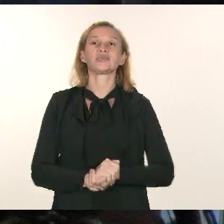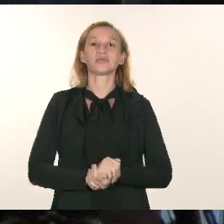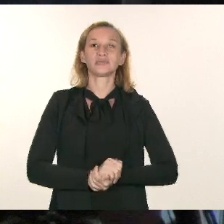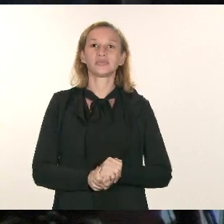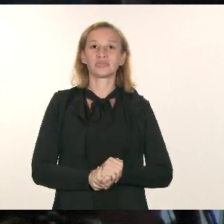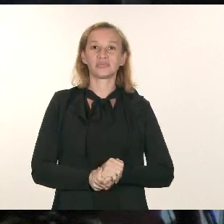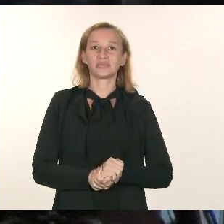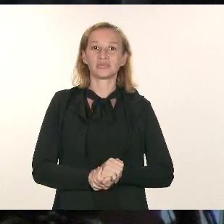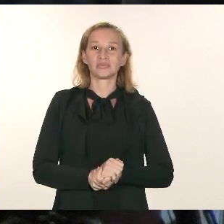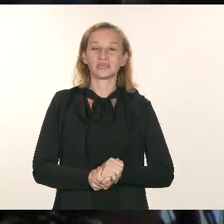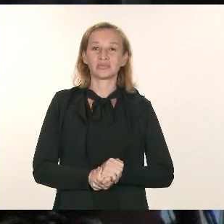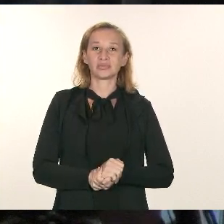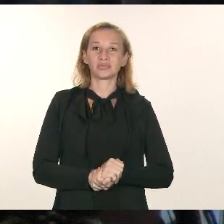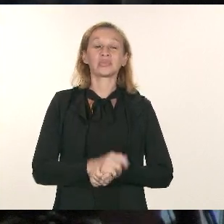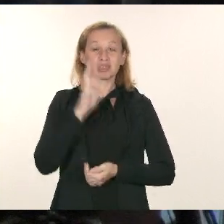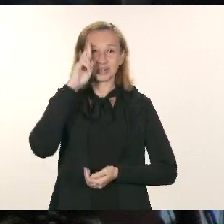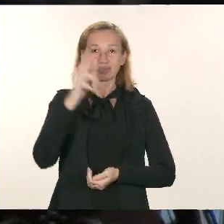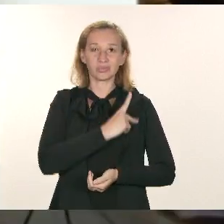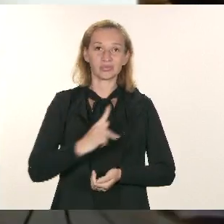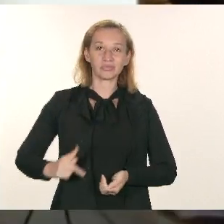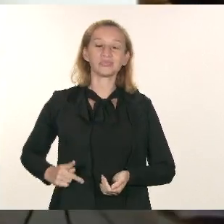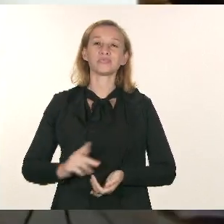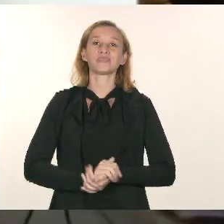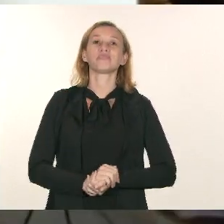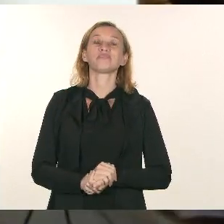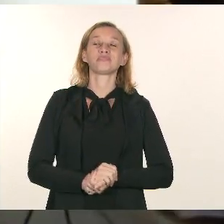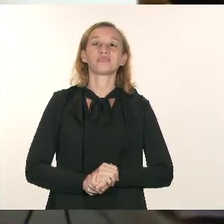regimental. Senhor presidente,